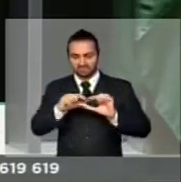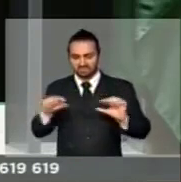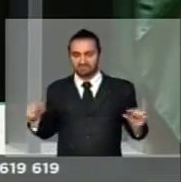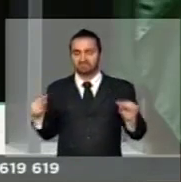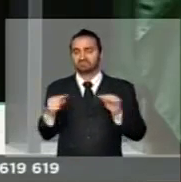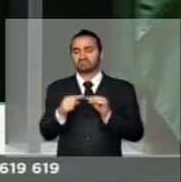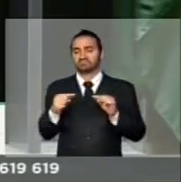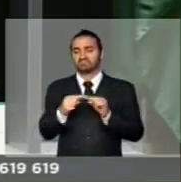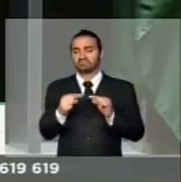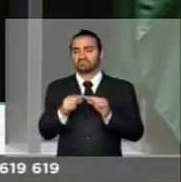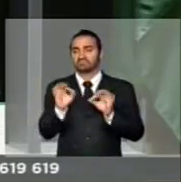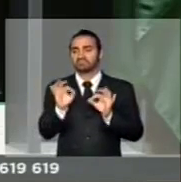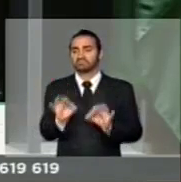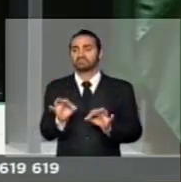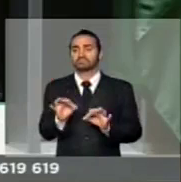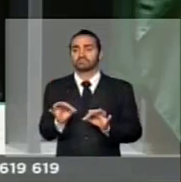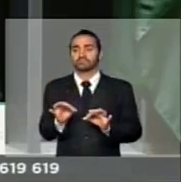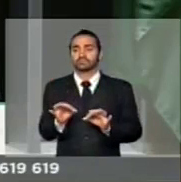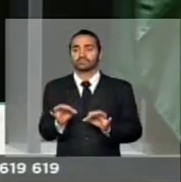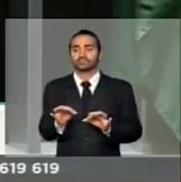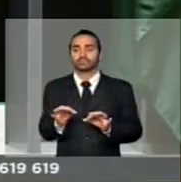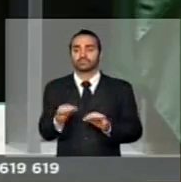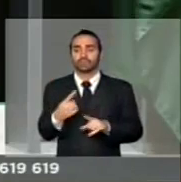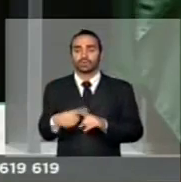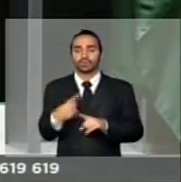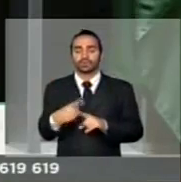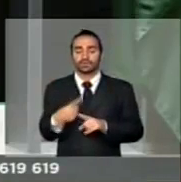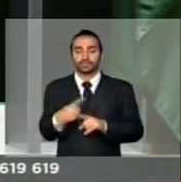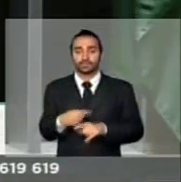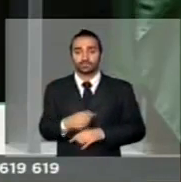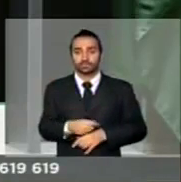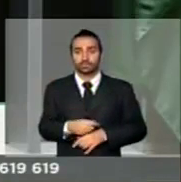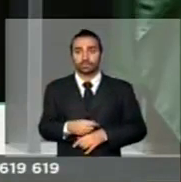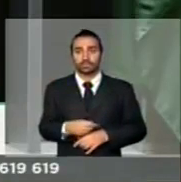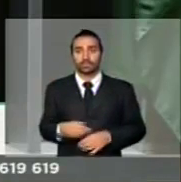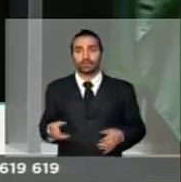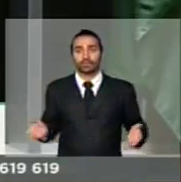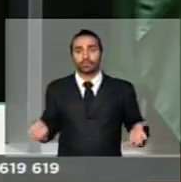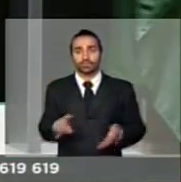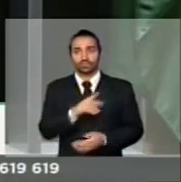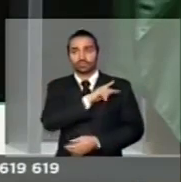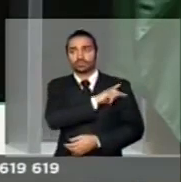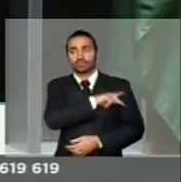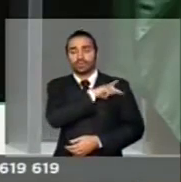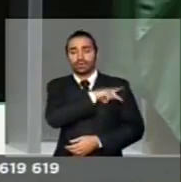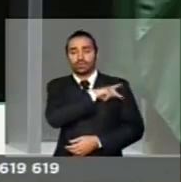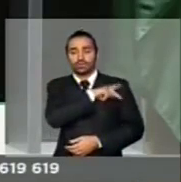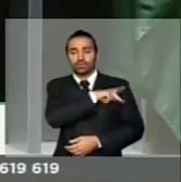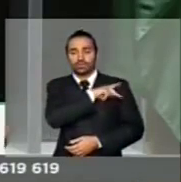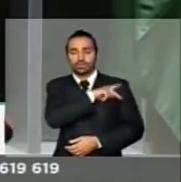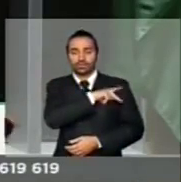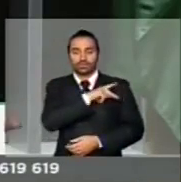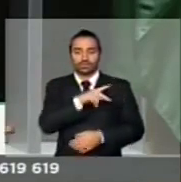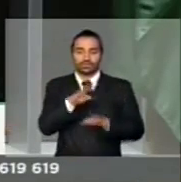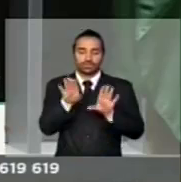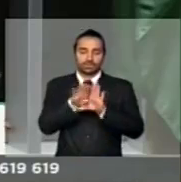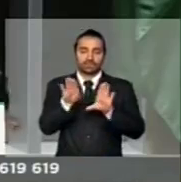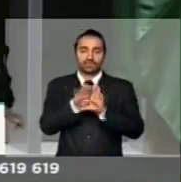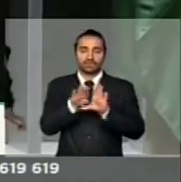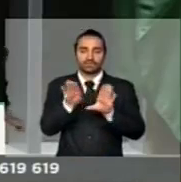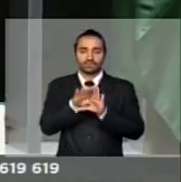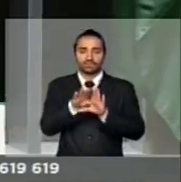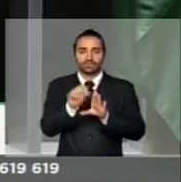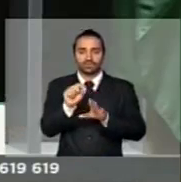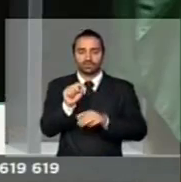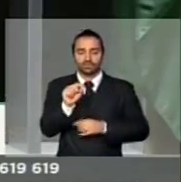que realmente faz com que hoje o Piauí seja bem mostrado para o mundo, e o mundo,